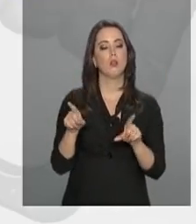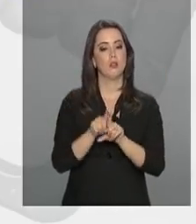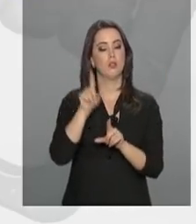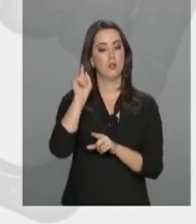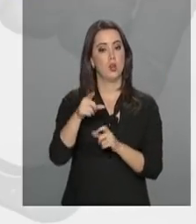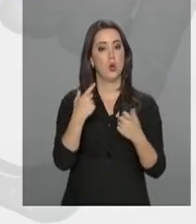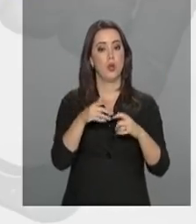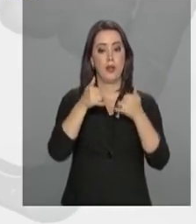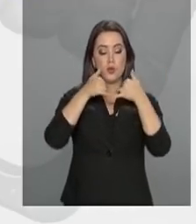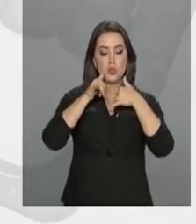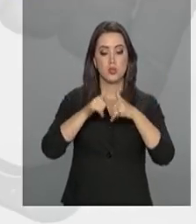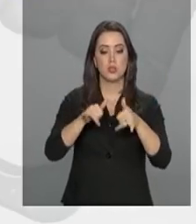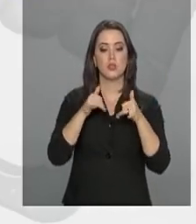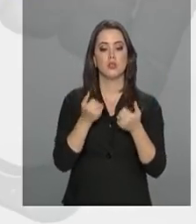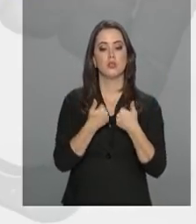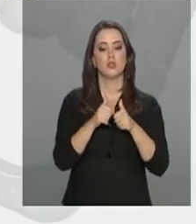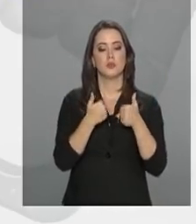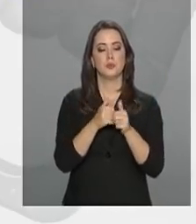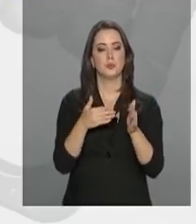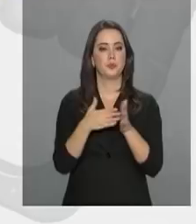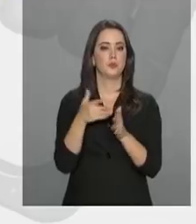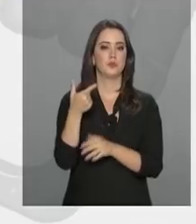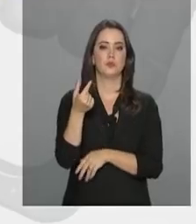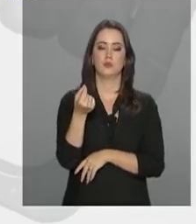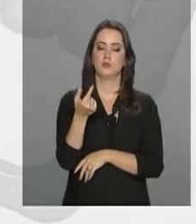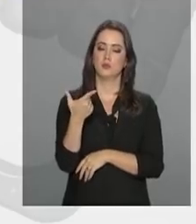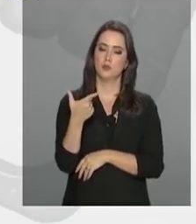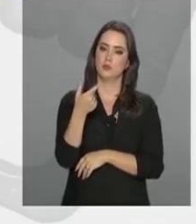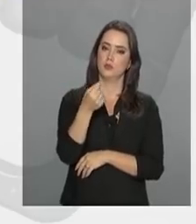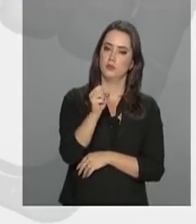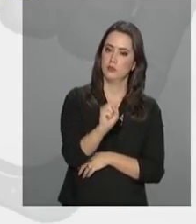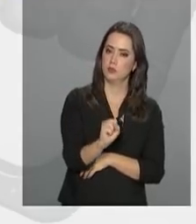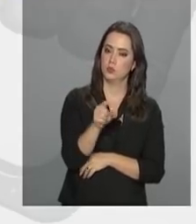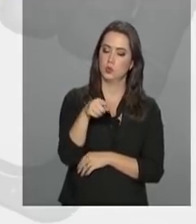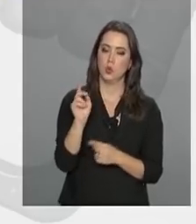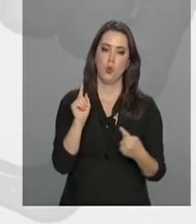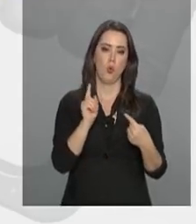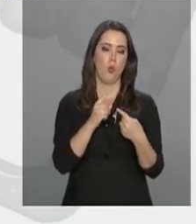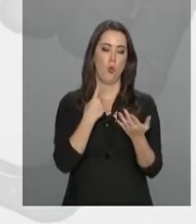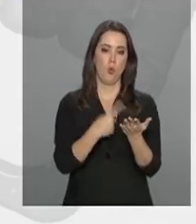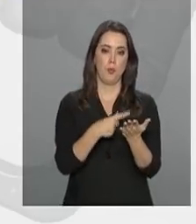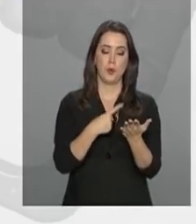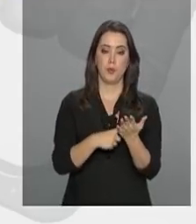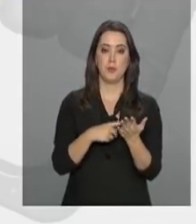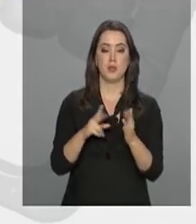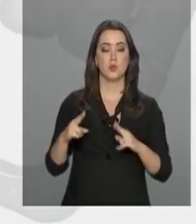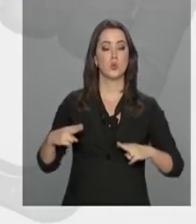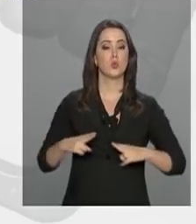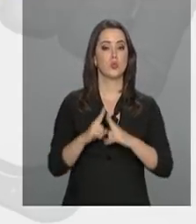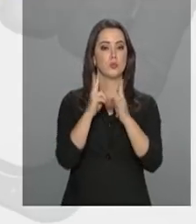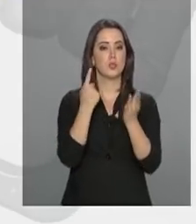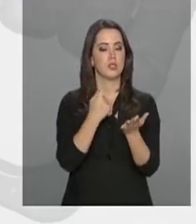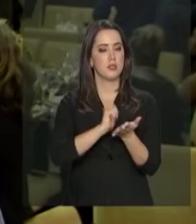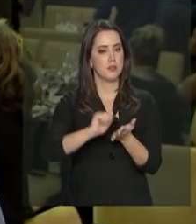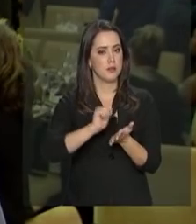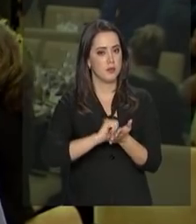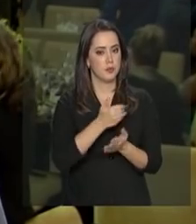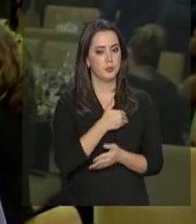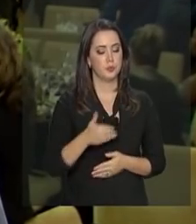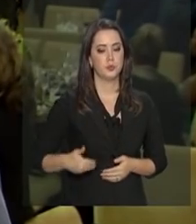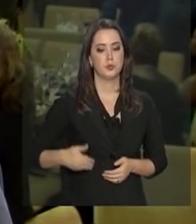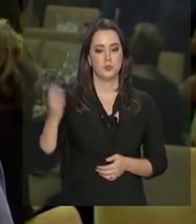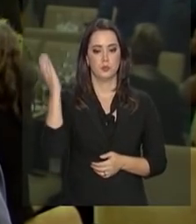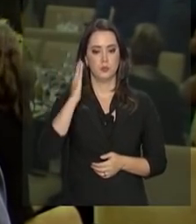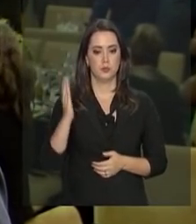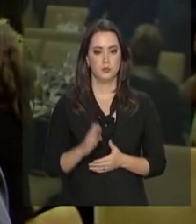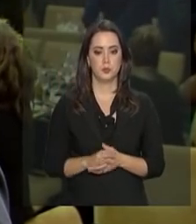energia e transportes até 2028 como prevê o acordo de paris assinado pelo governo brasileiro além de